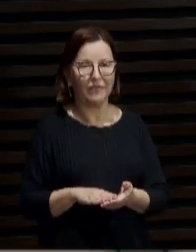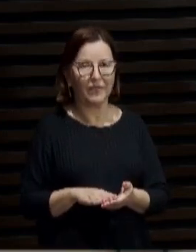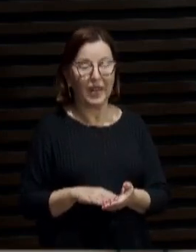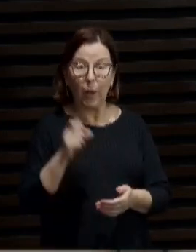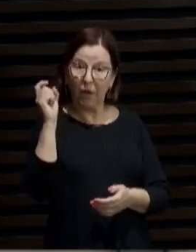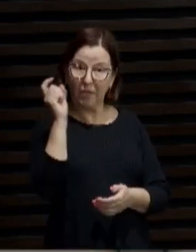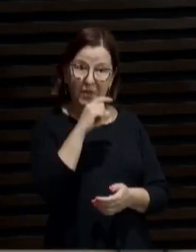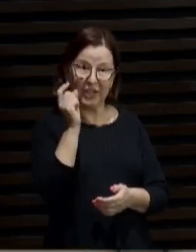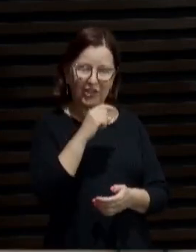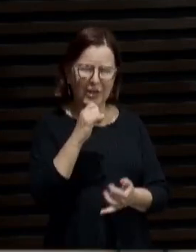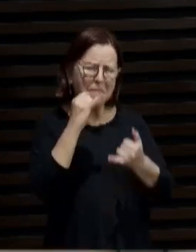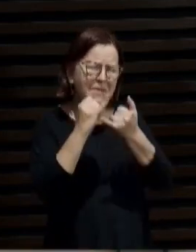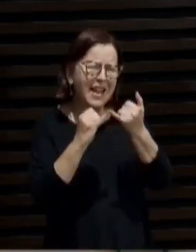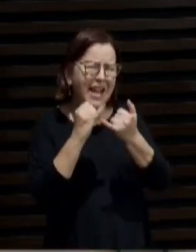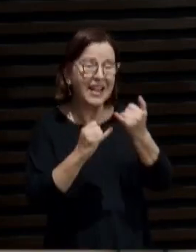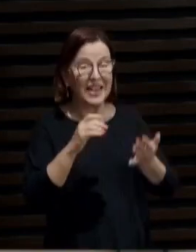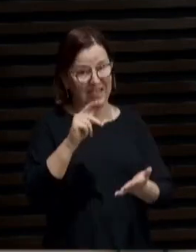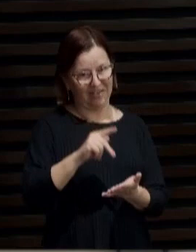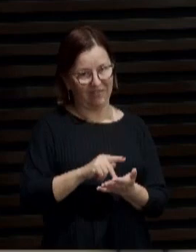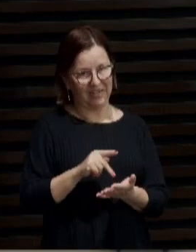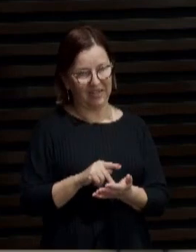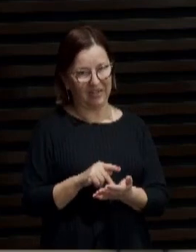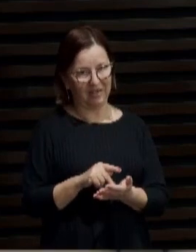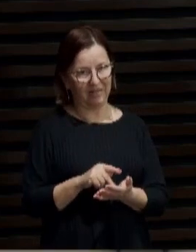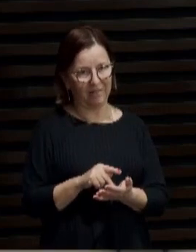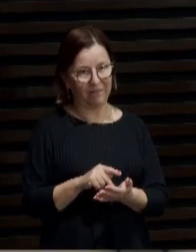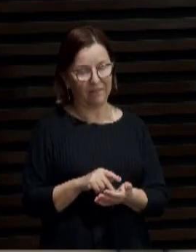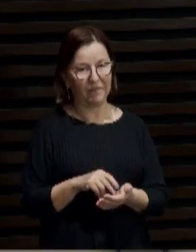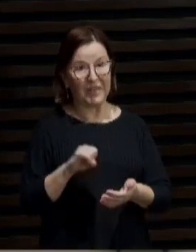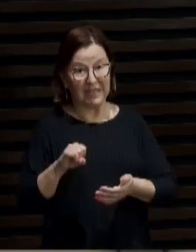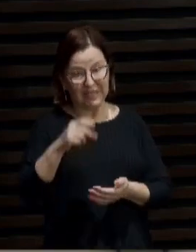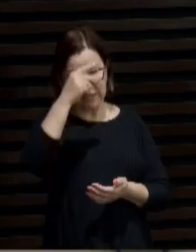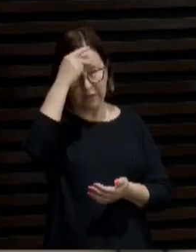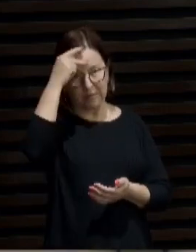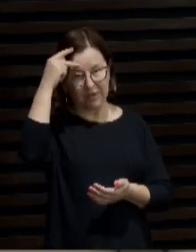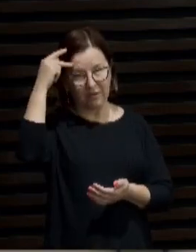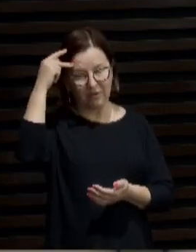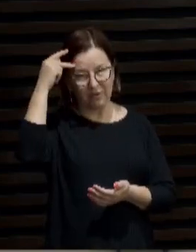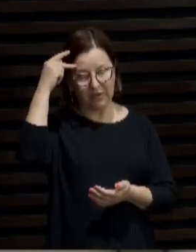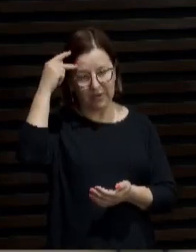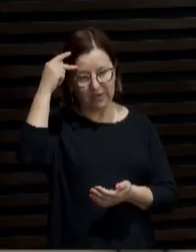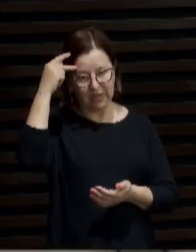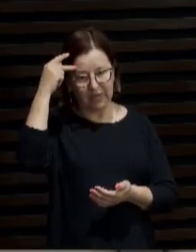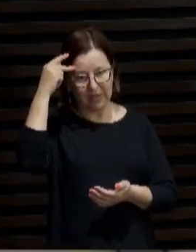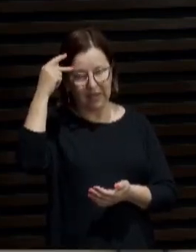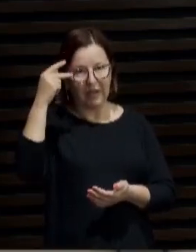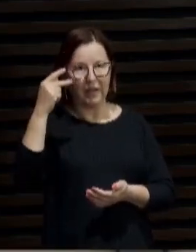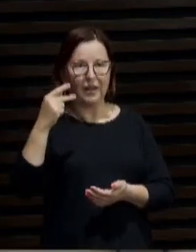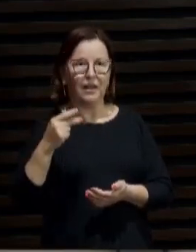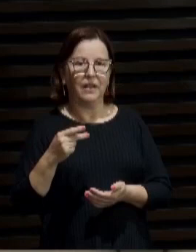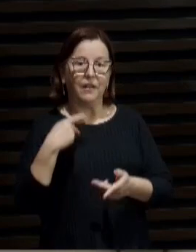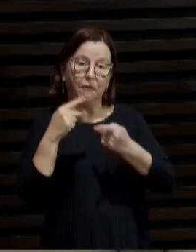mentira que se parece com a verdade, né? É quando alguém se utiliza de verdades bíblicas